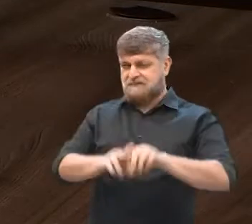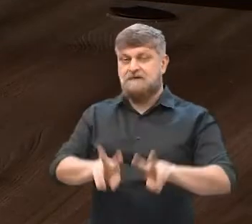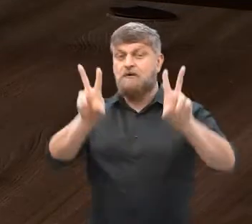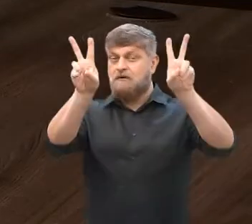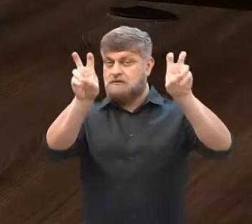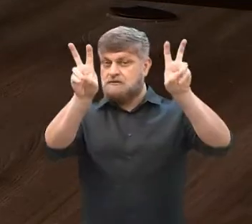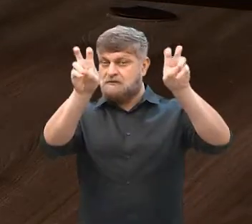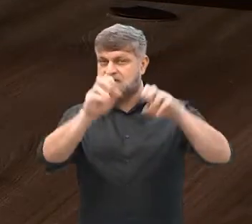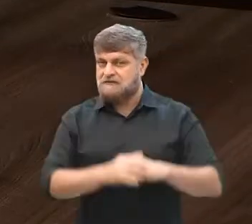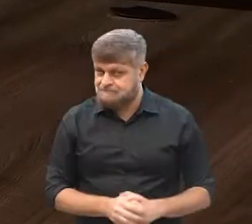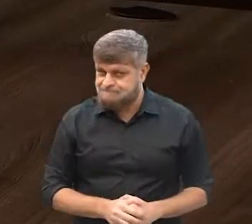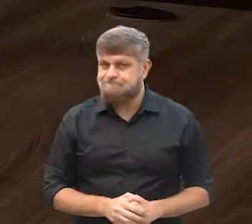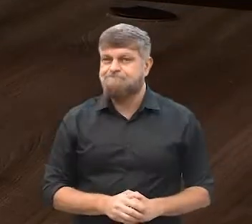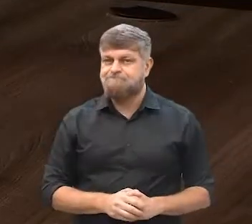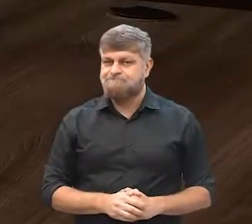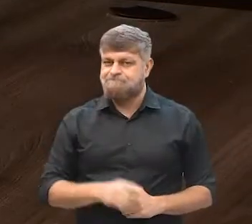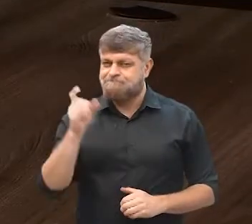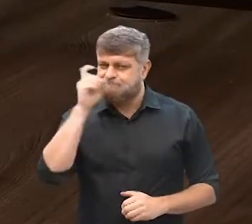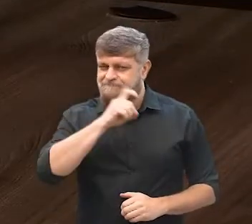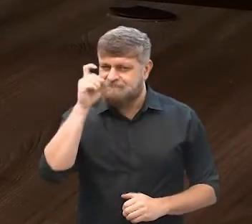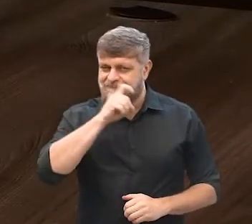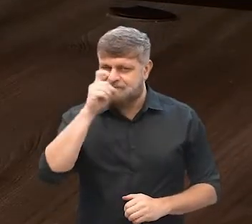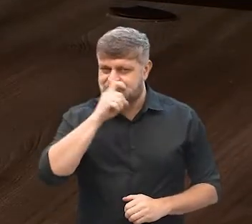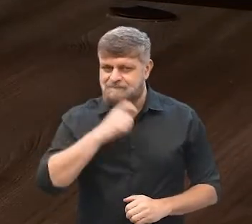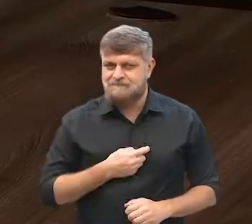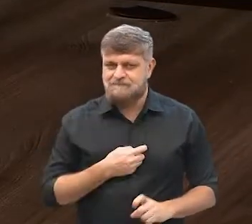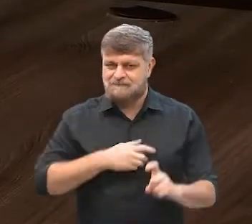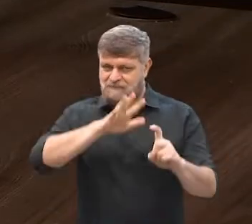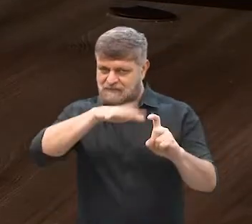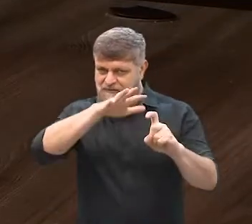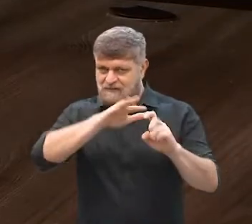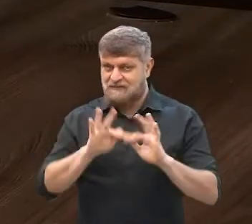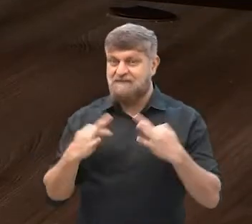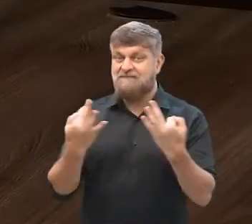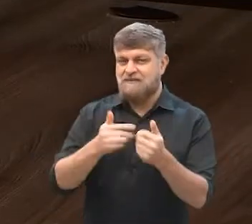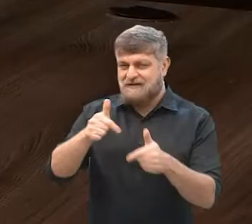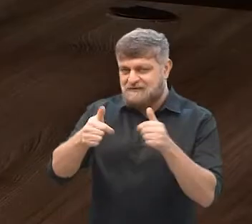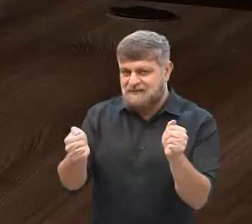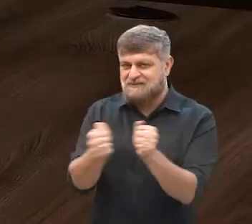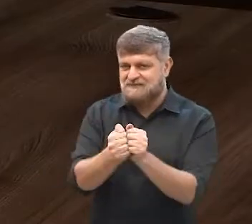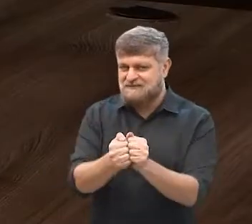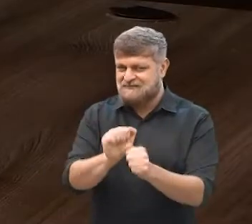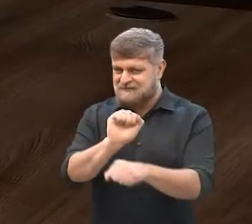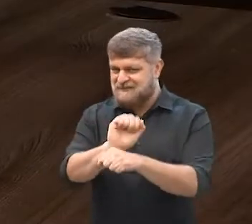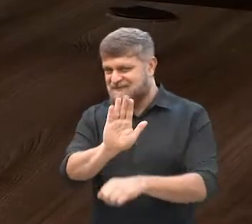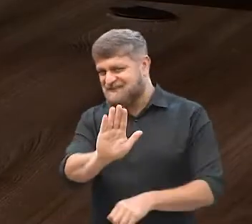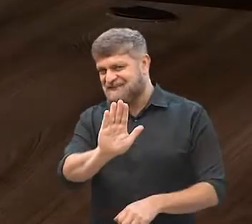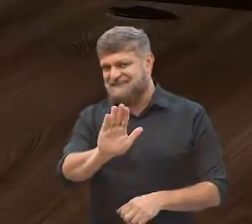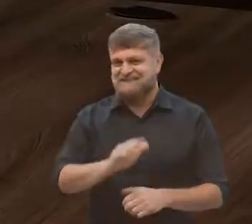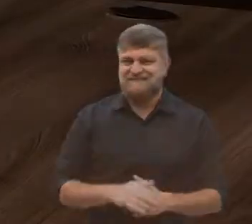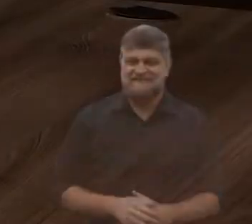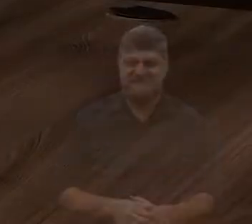essa questão, sobre mitos e verdades em empreender em família. Vamos lá? Daqui a pouquinho.